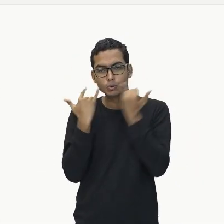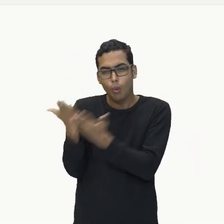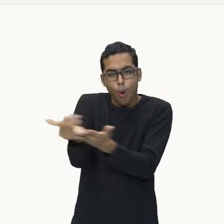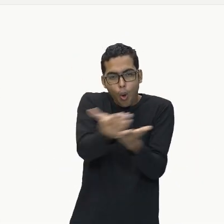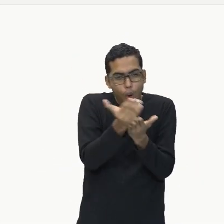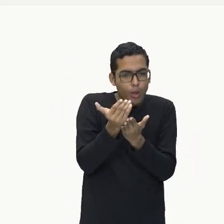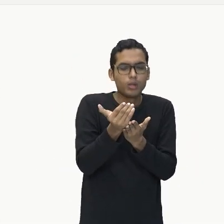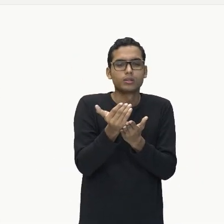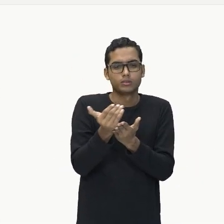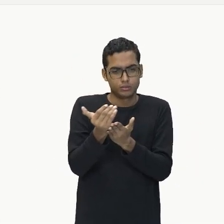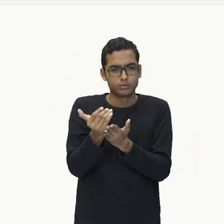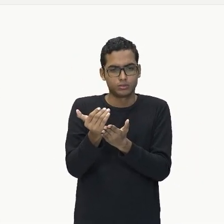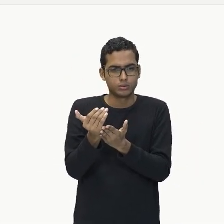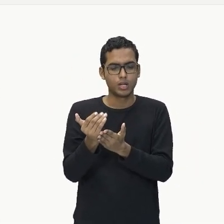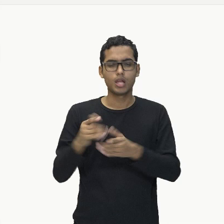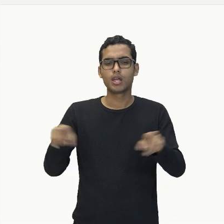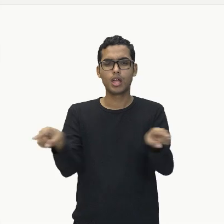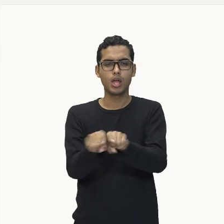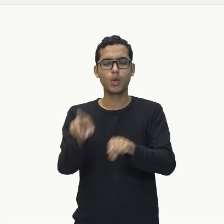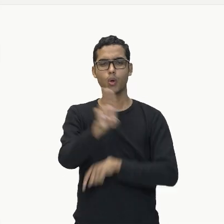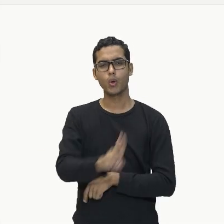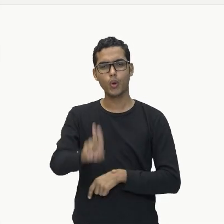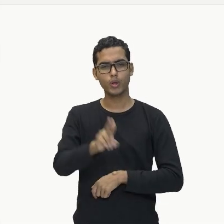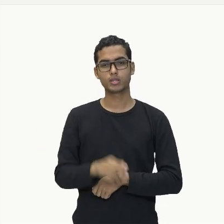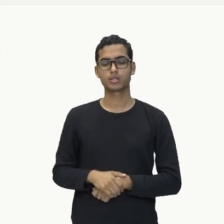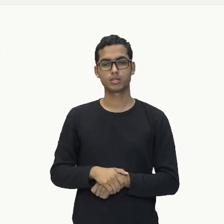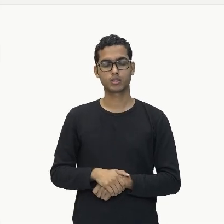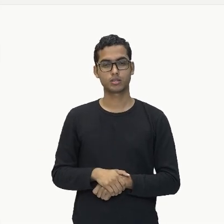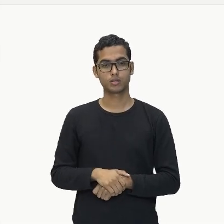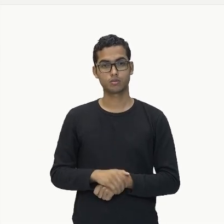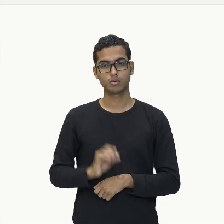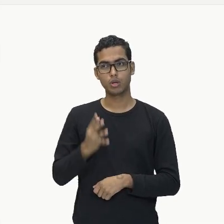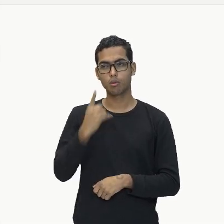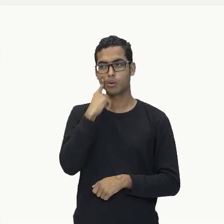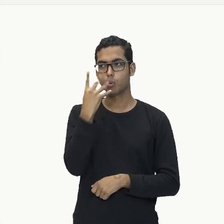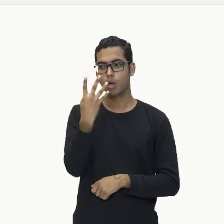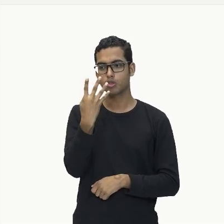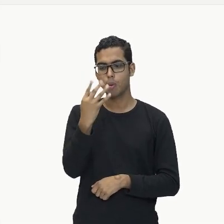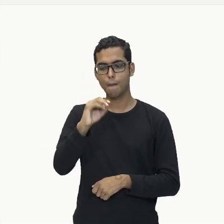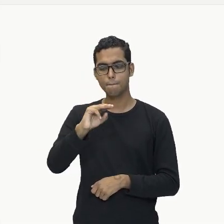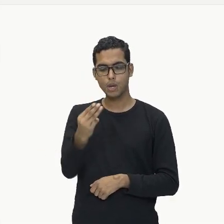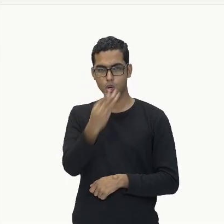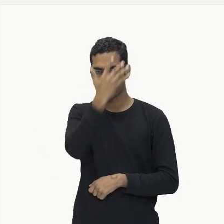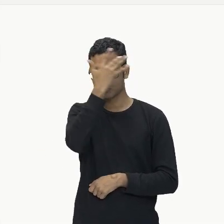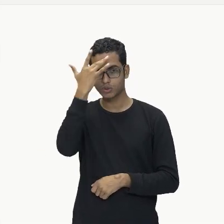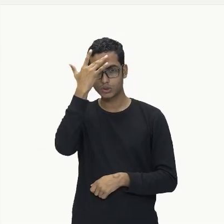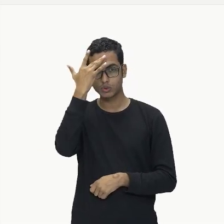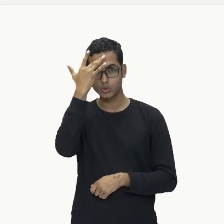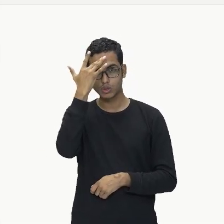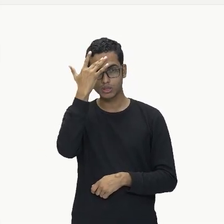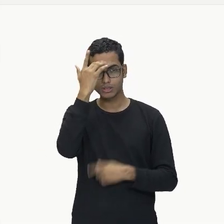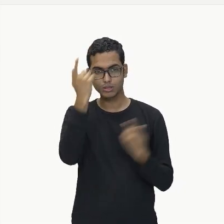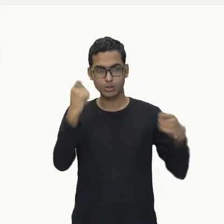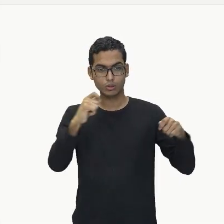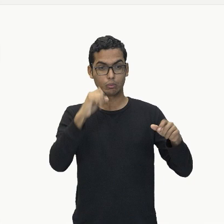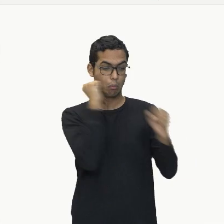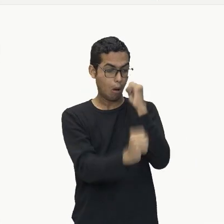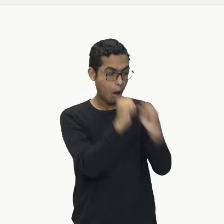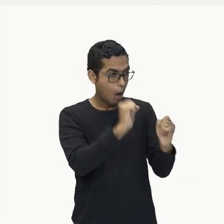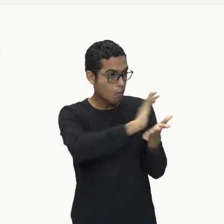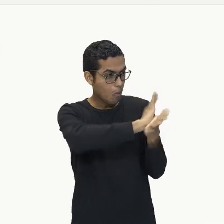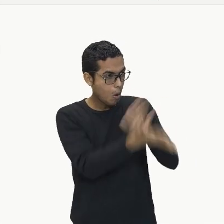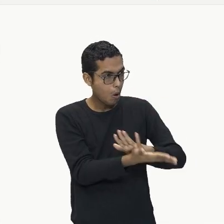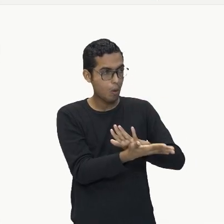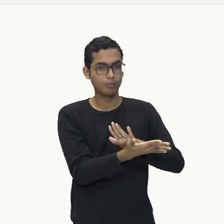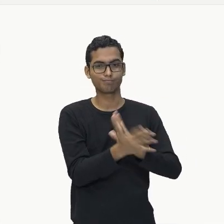informam que foram, inclusive, 4 milhões de judeus. É muita gente, galera, que foi exterminado na Segunda